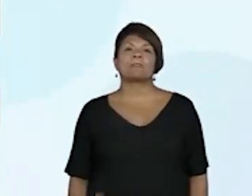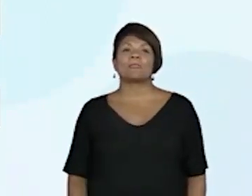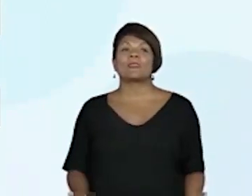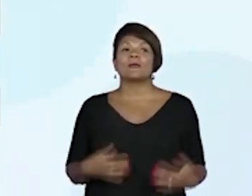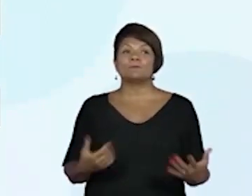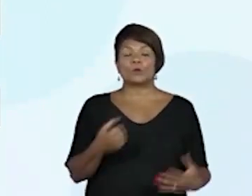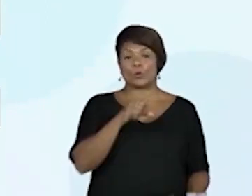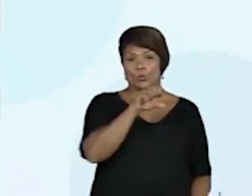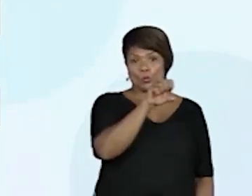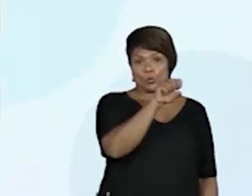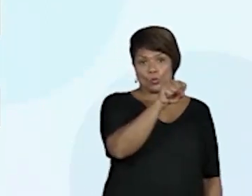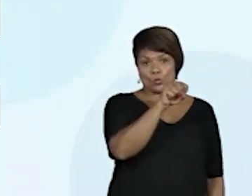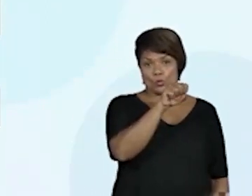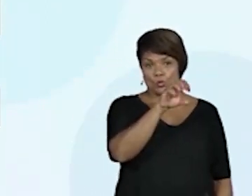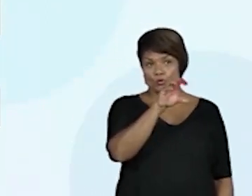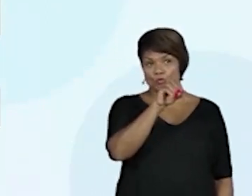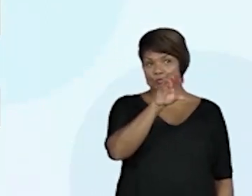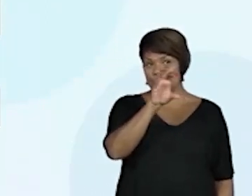800...